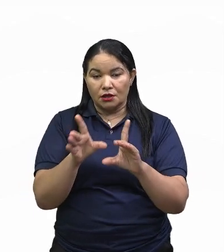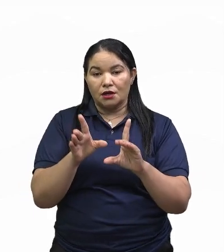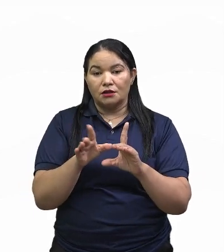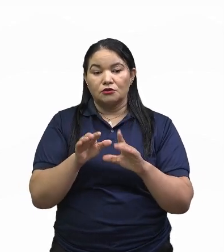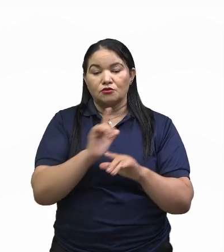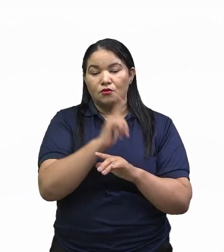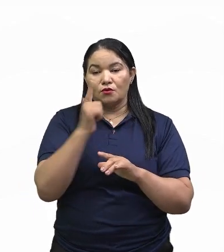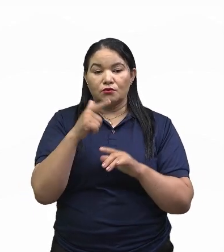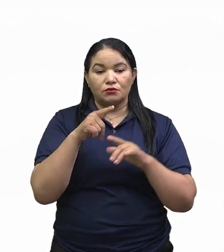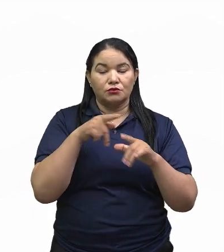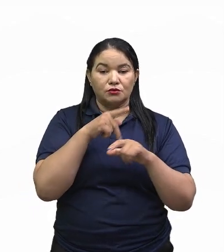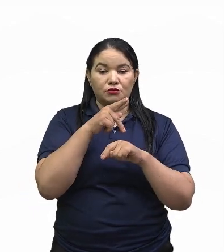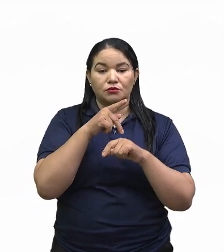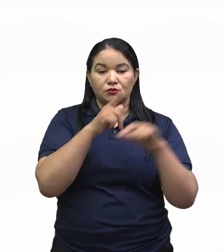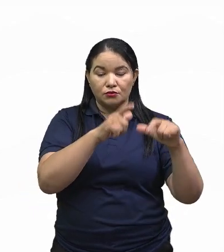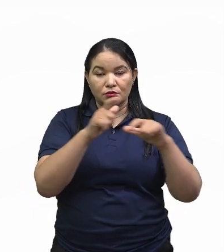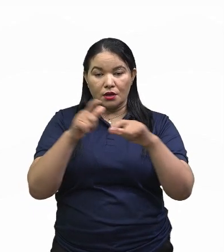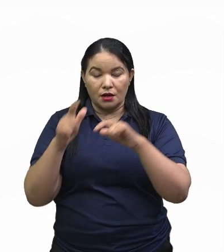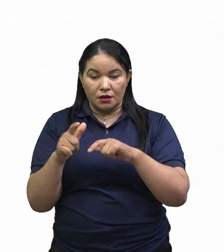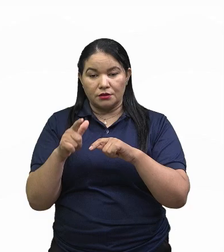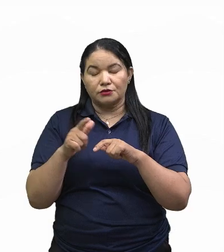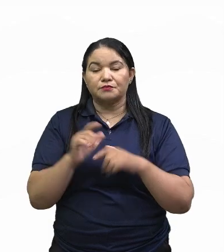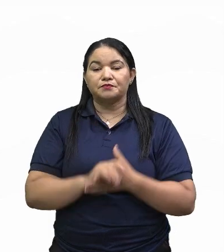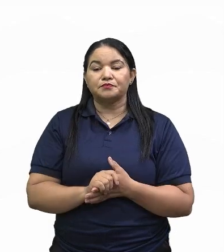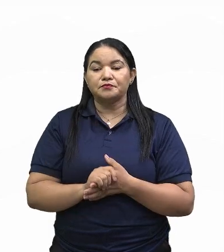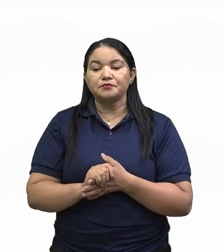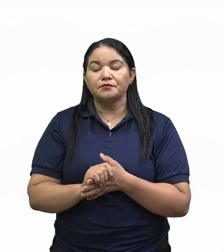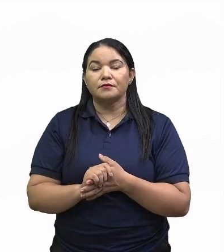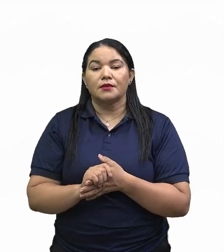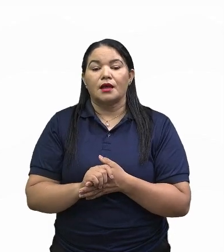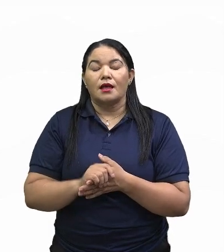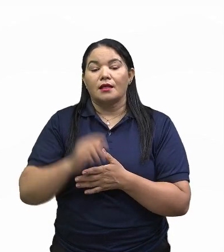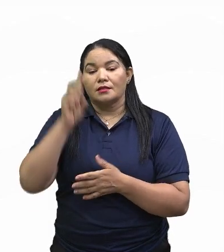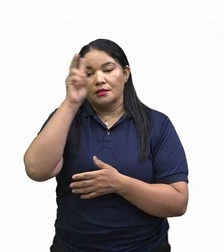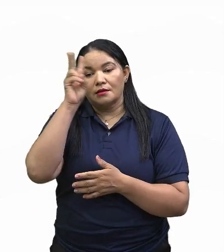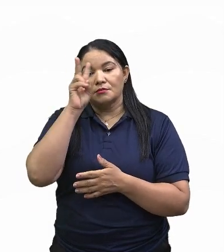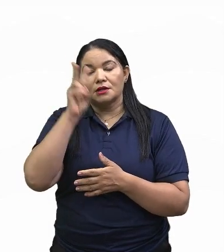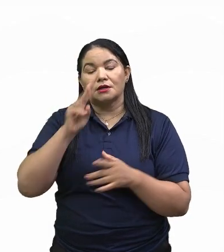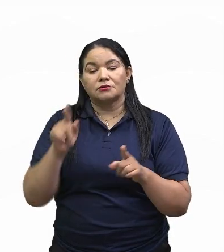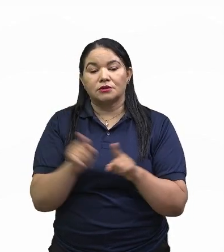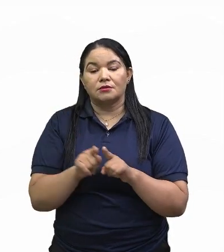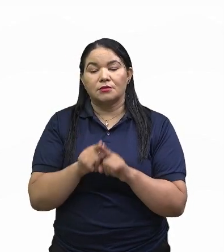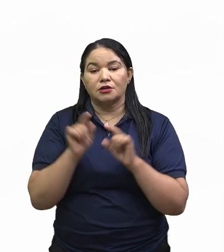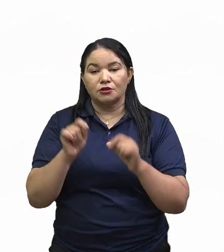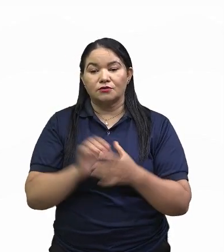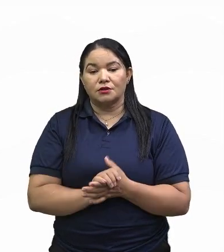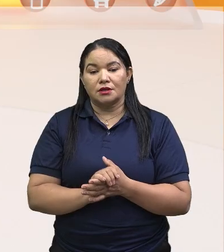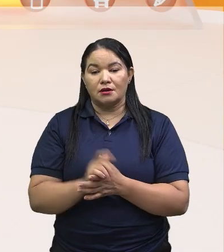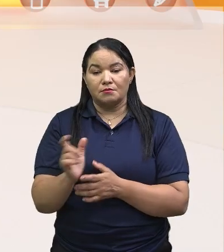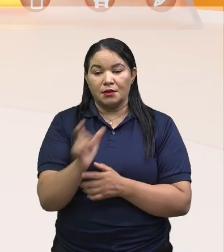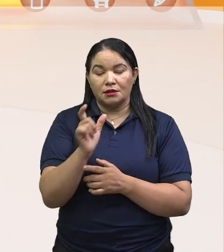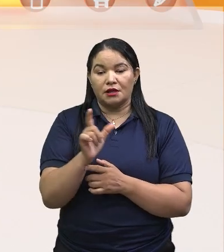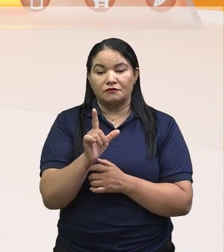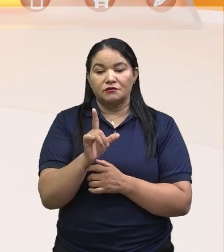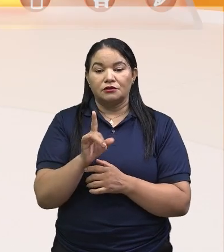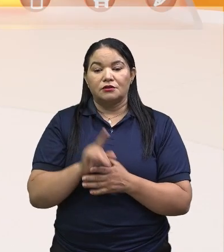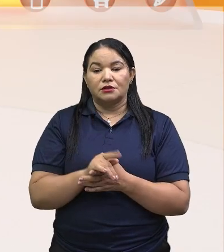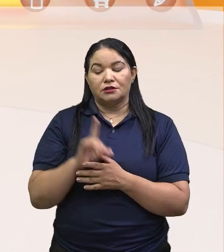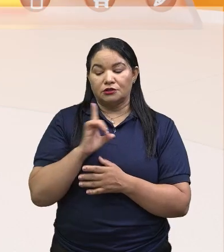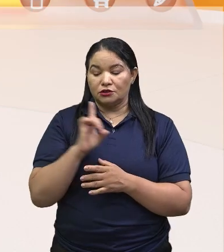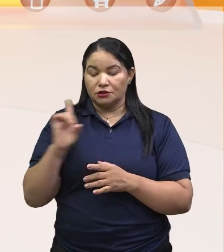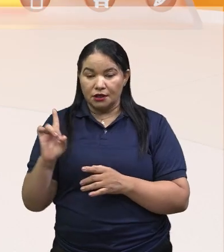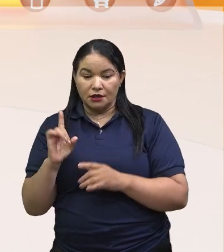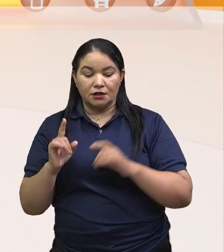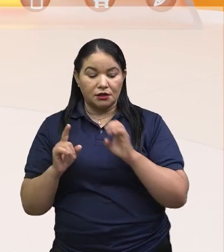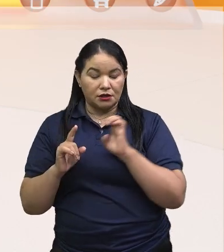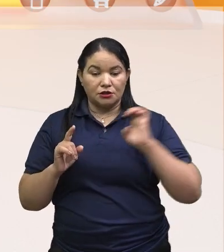diversos outros lugares. Certo? E lembrando, só para fechar aqui, que o termo direita e